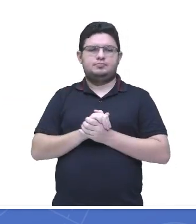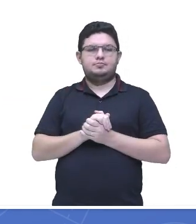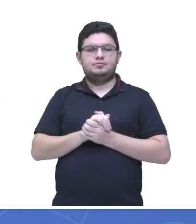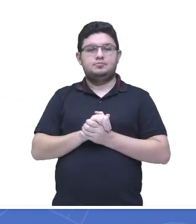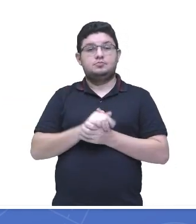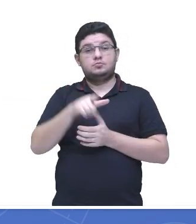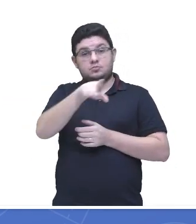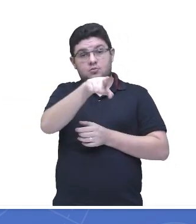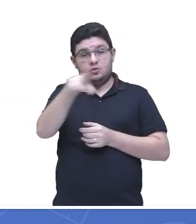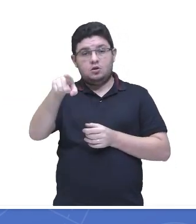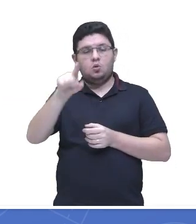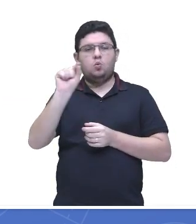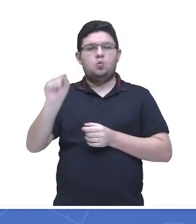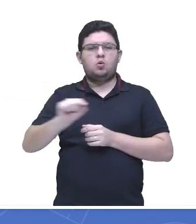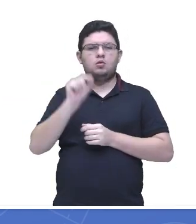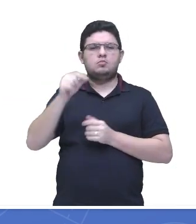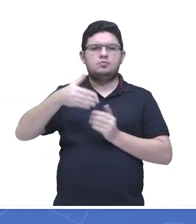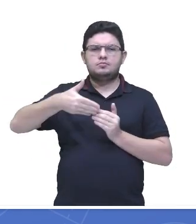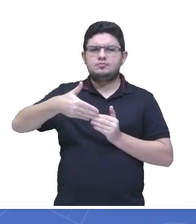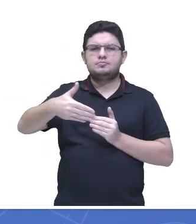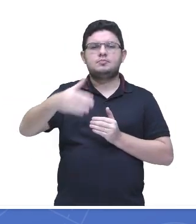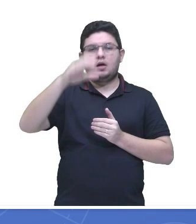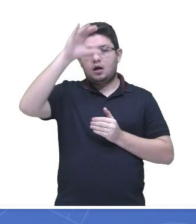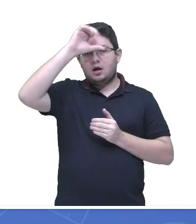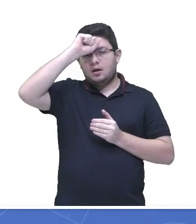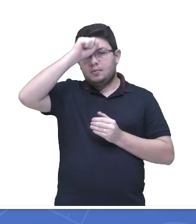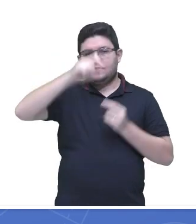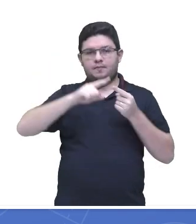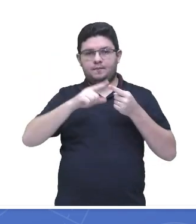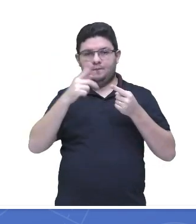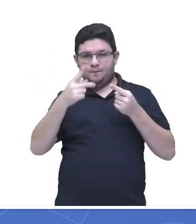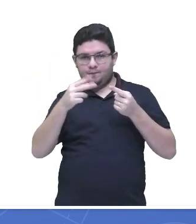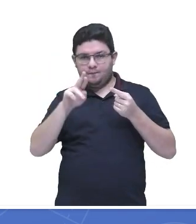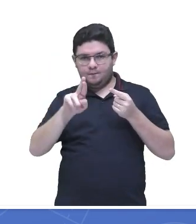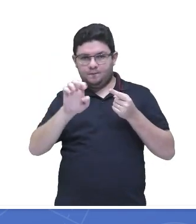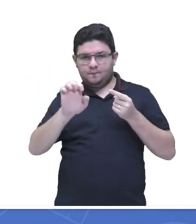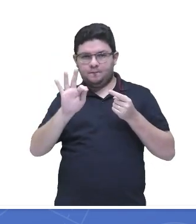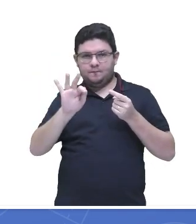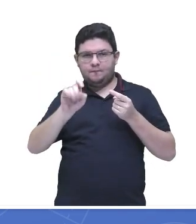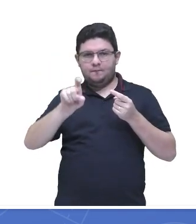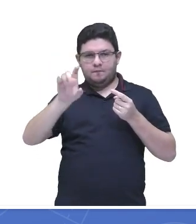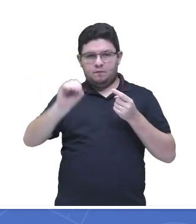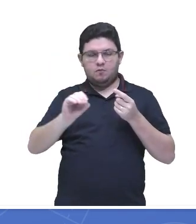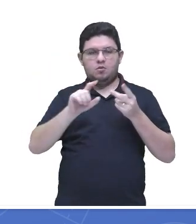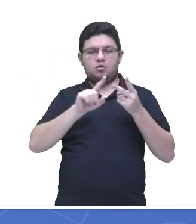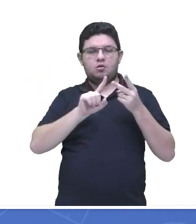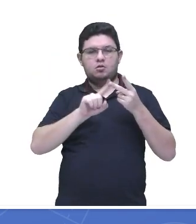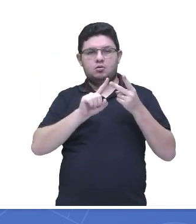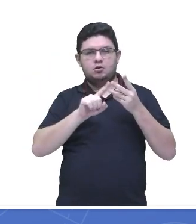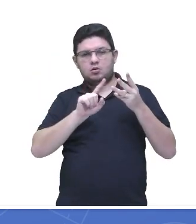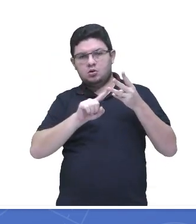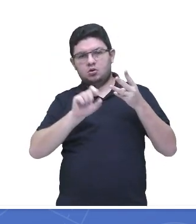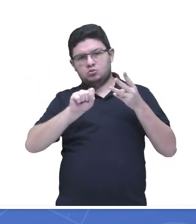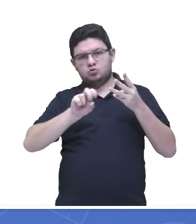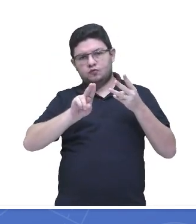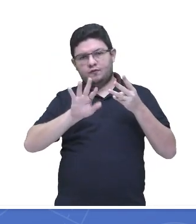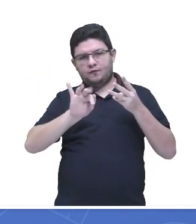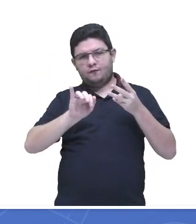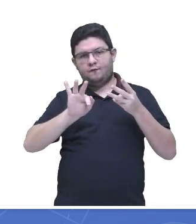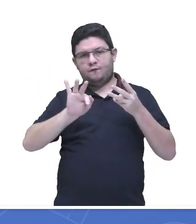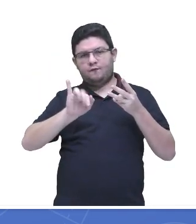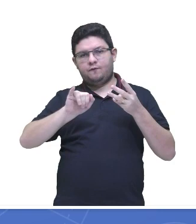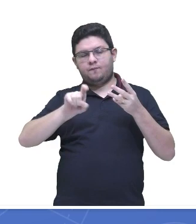vocês estiverem aprendendo os prefixos ou os sufixos, vocês precisam ficar atentos